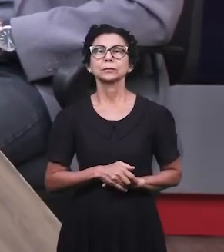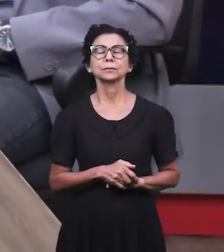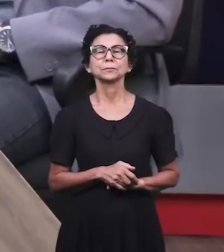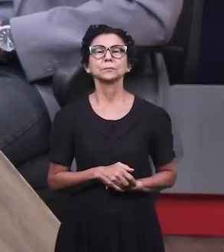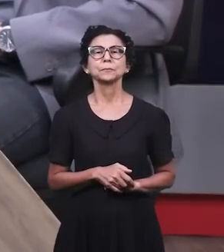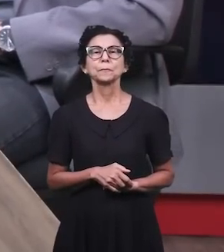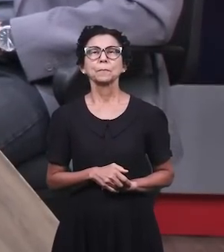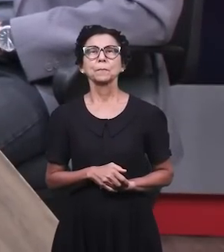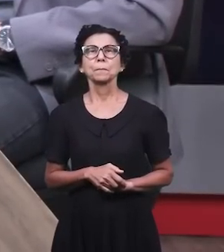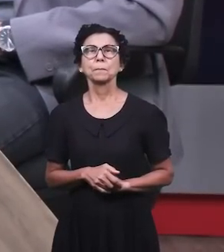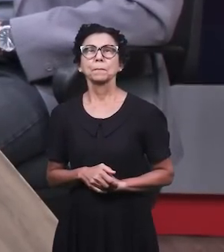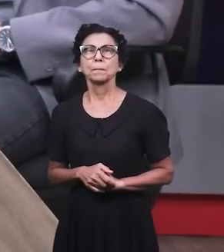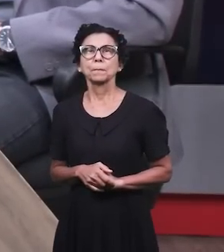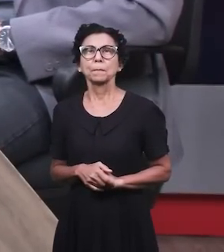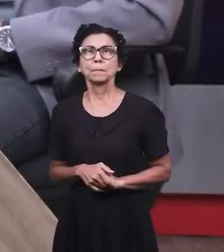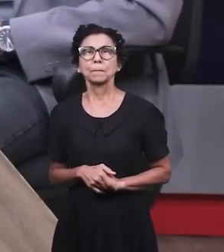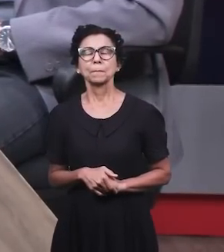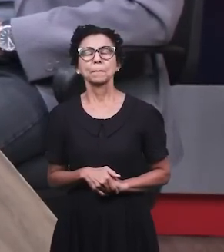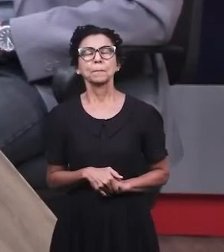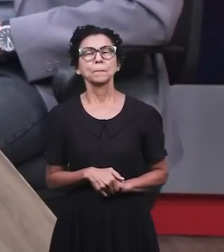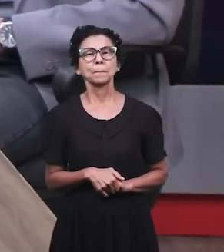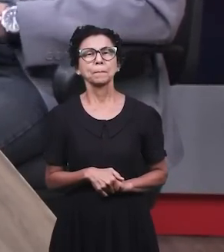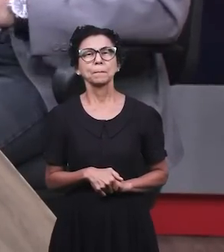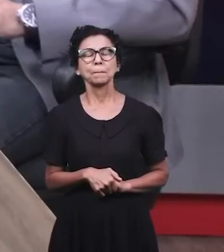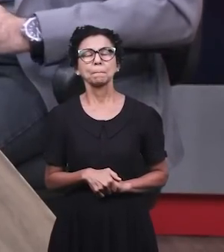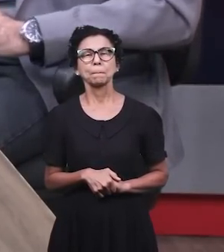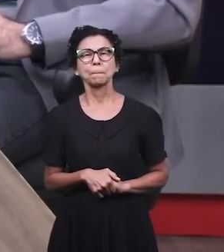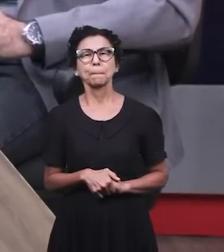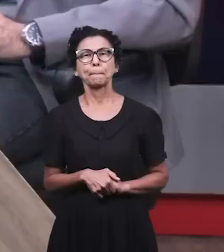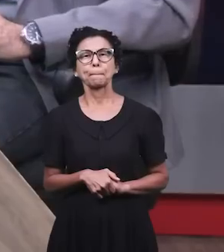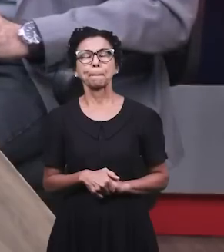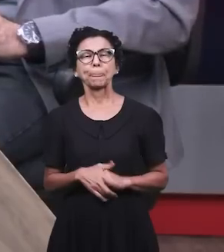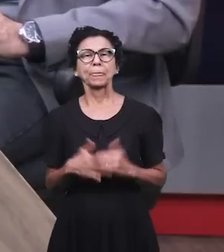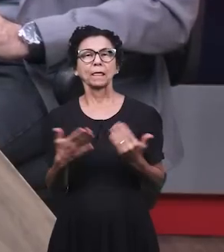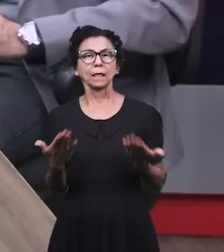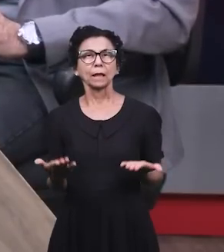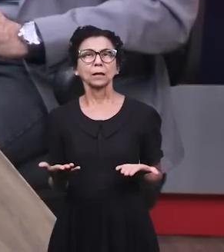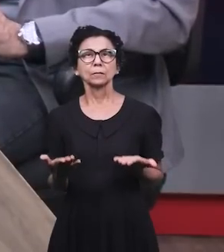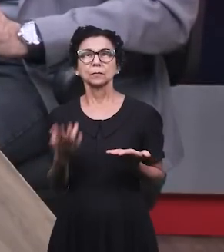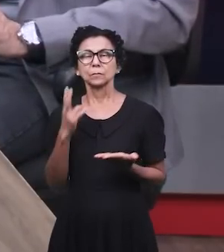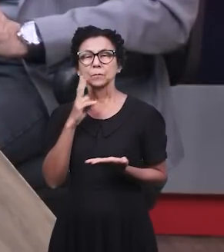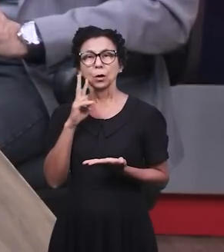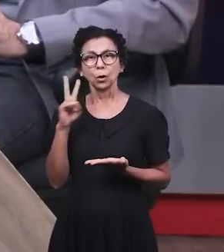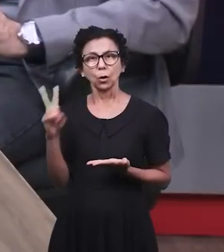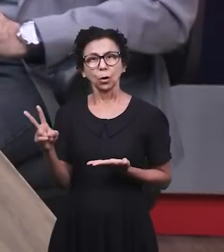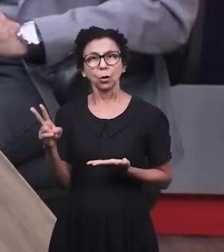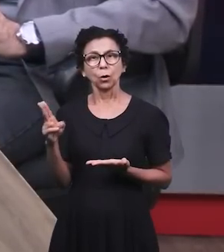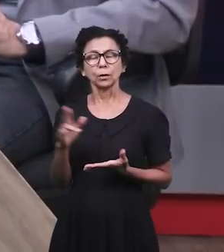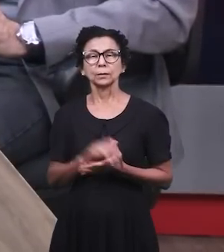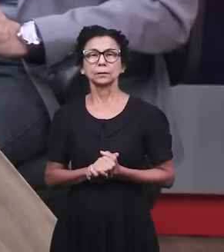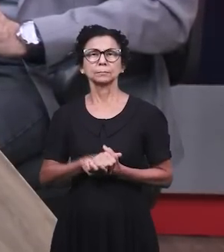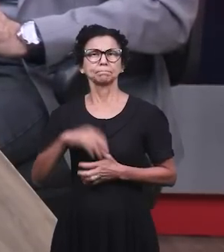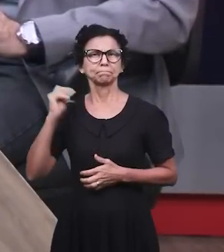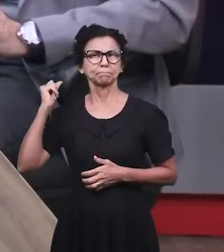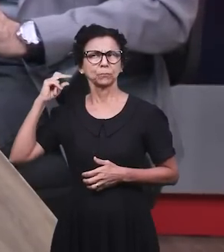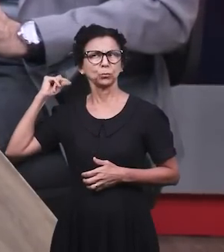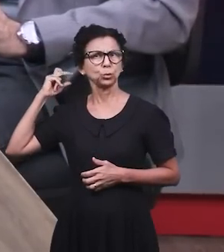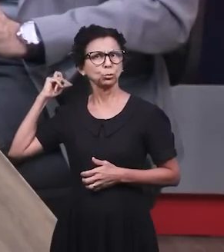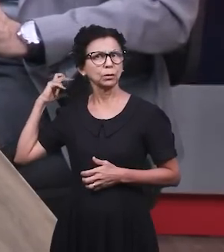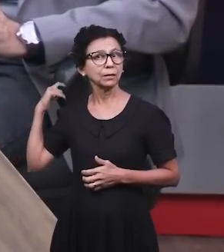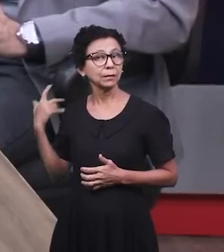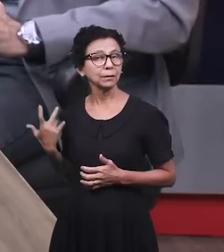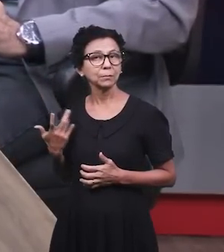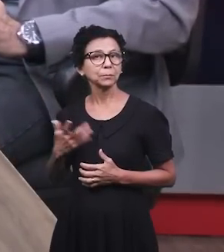né? Chamada Atabash. Então, ou seja, você vê, olha quanto tempo antes, né?